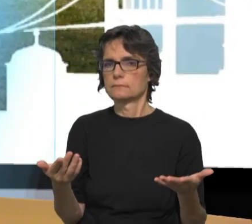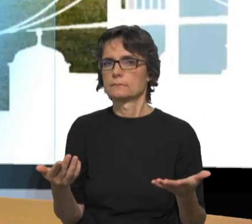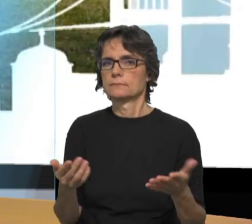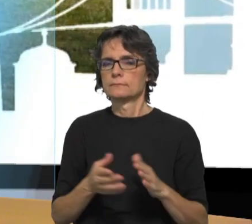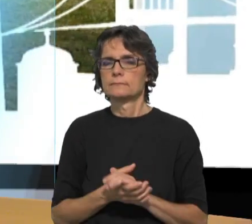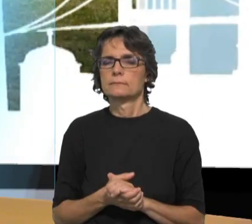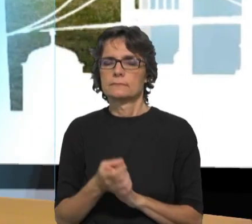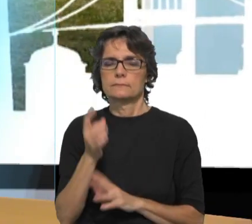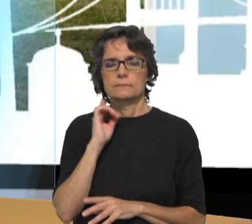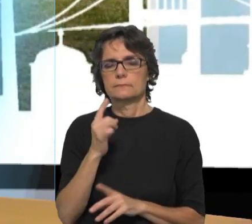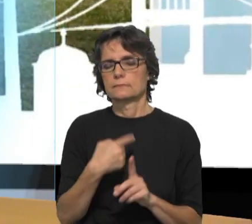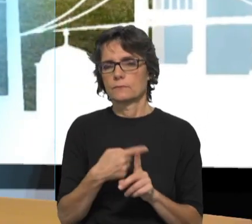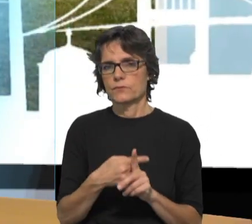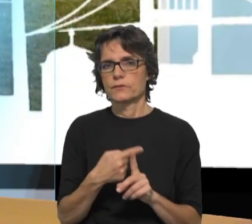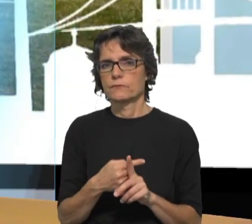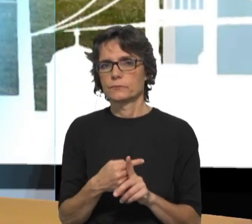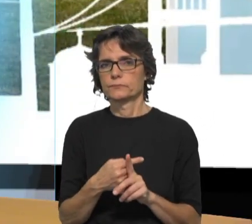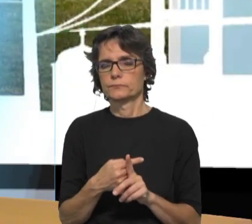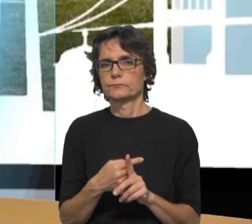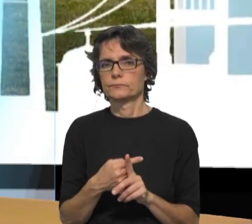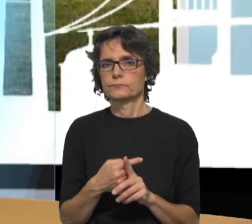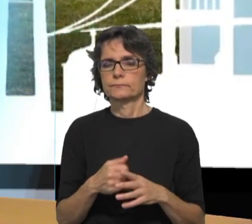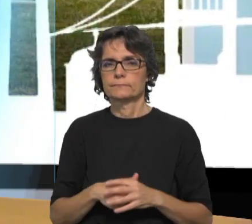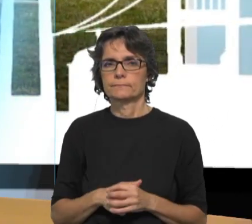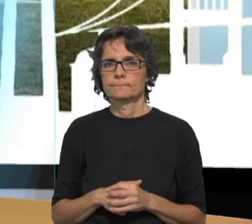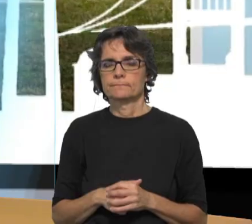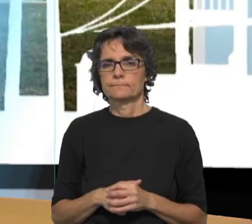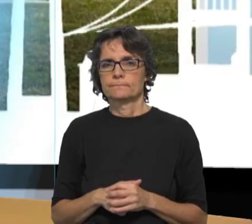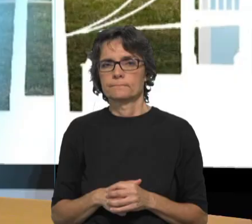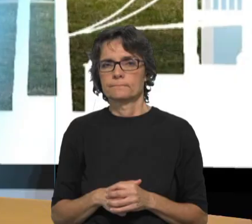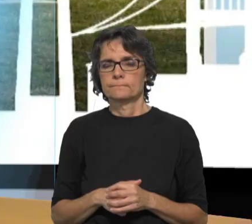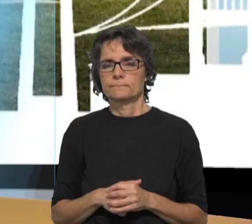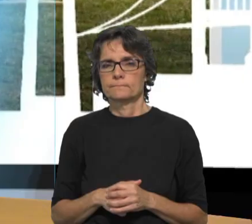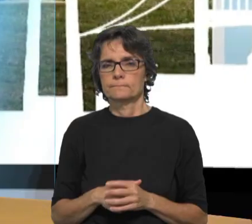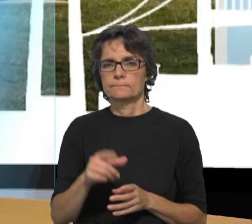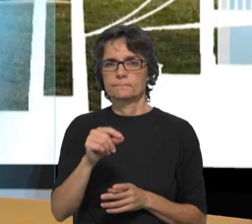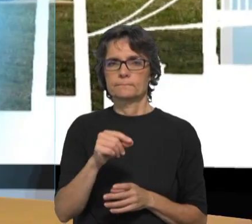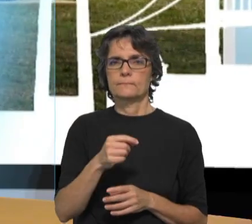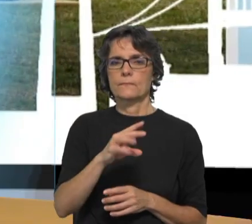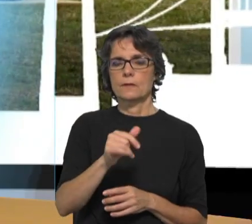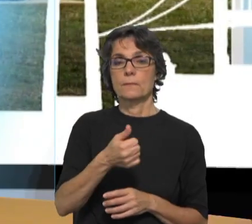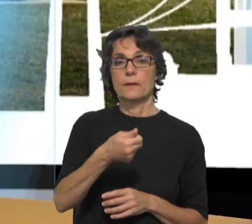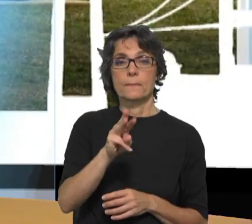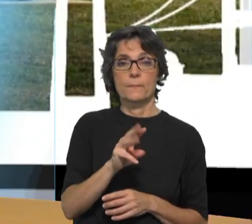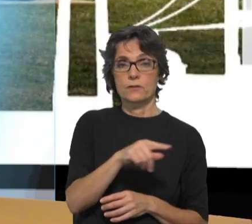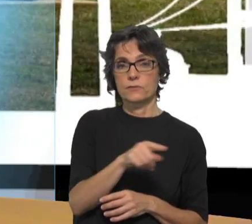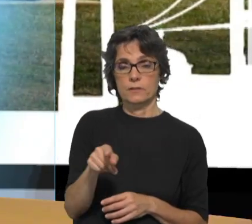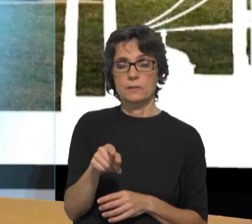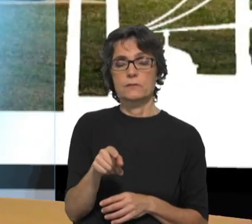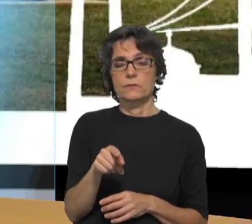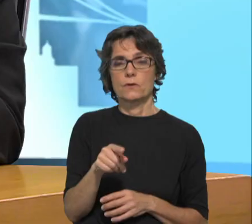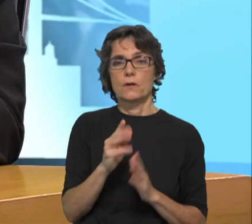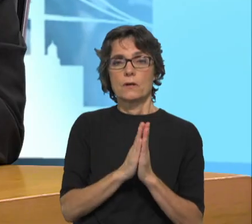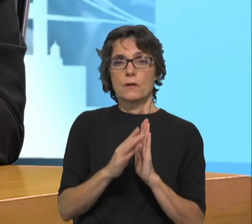Igreja significa na vida da sociedade, do mundo e de cada um deles. Também na realidade da Diocese de Beja, fruto do caminho sinodal que a Igreja